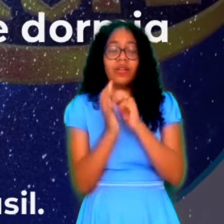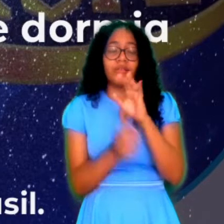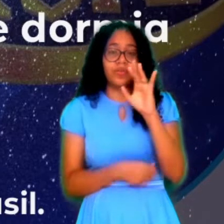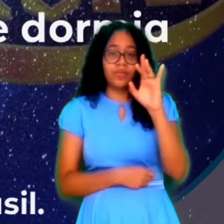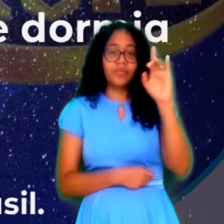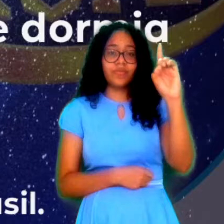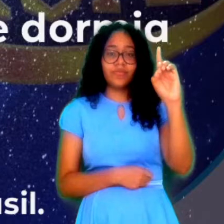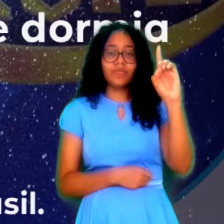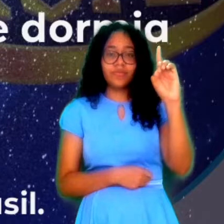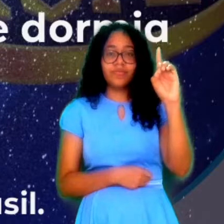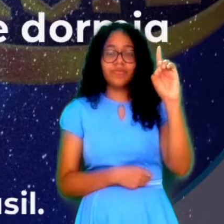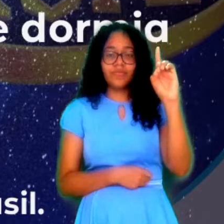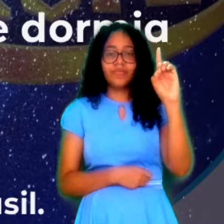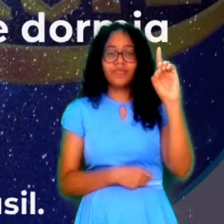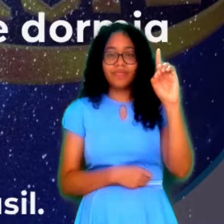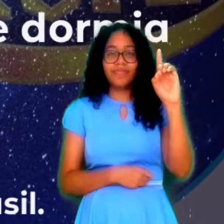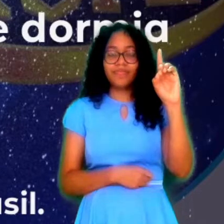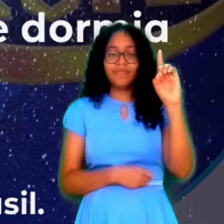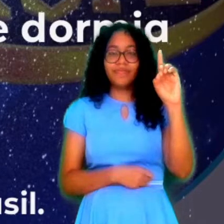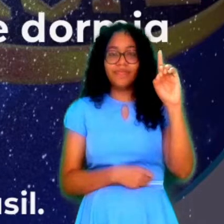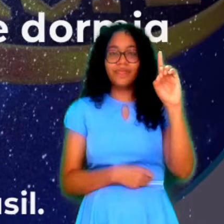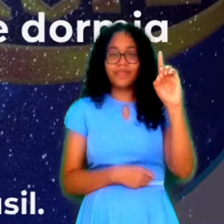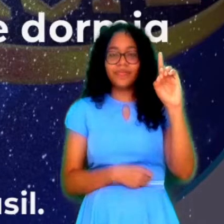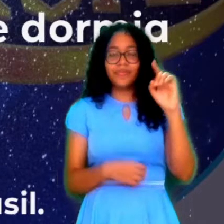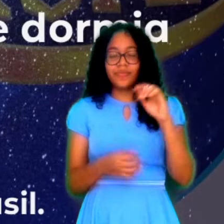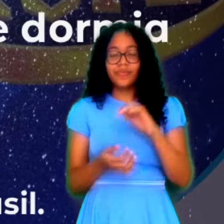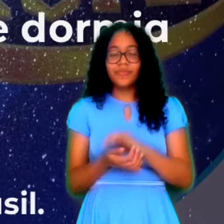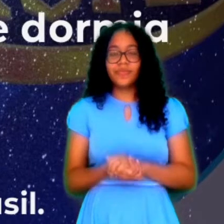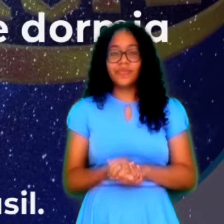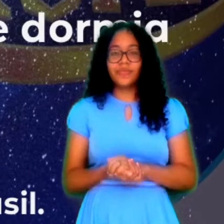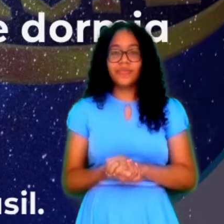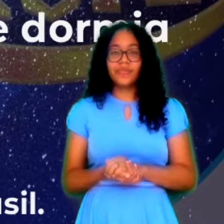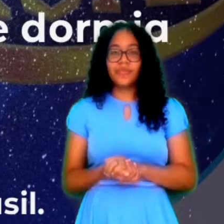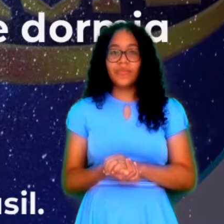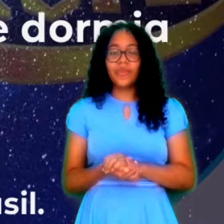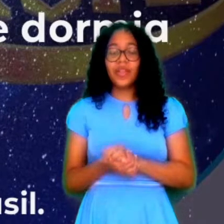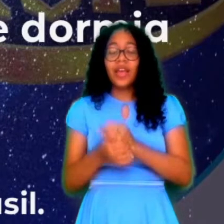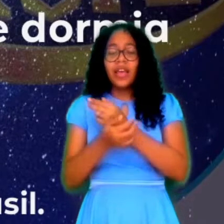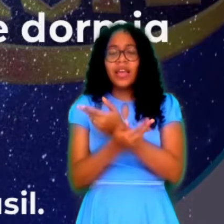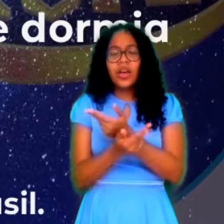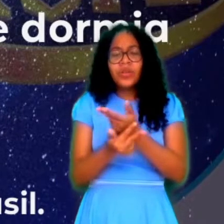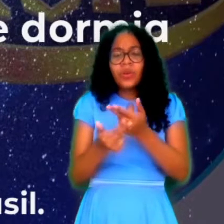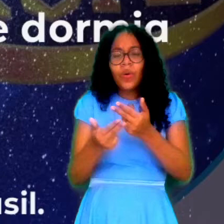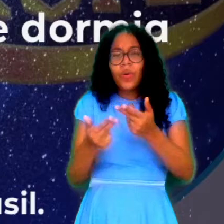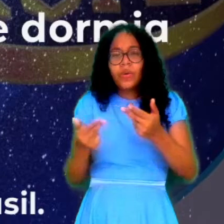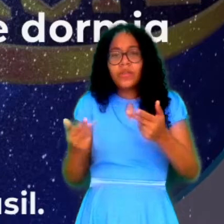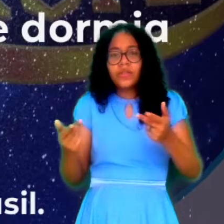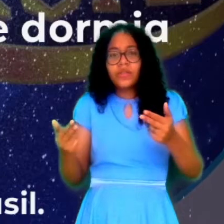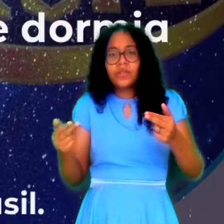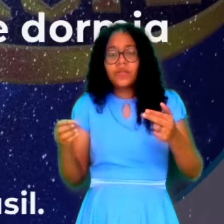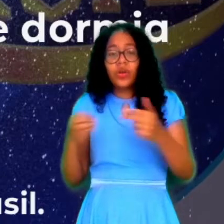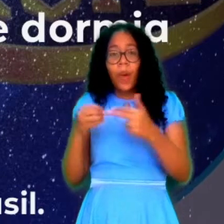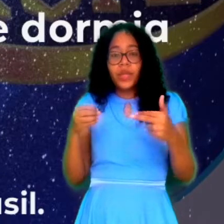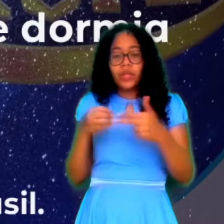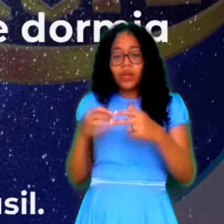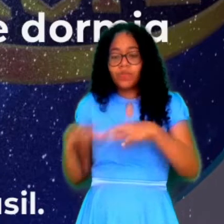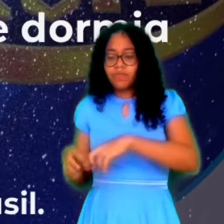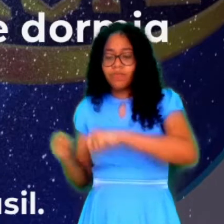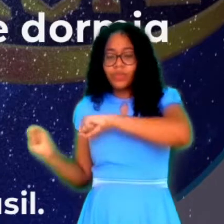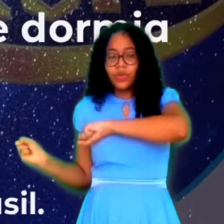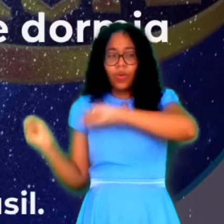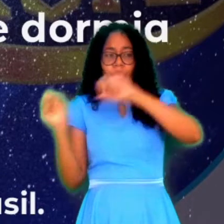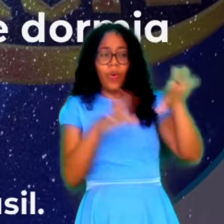e lançavam ao mar a carga que estava no navio para o aliviarem do peso